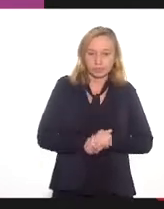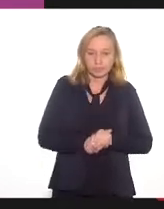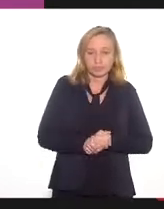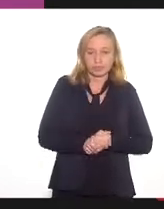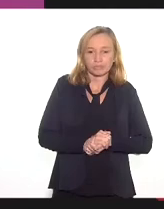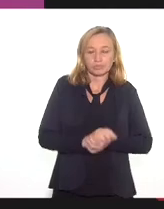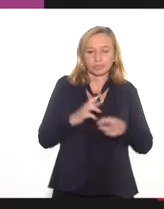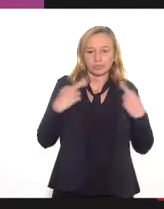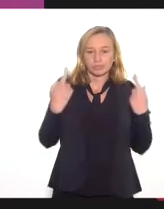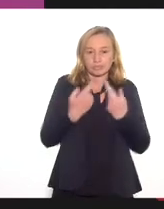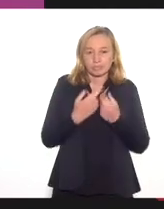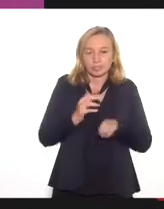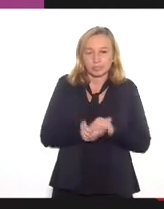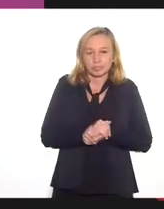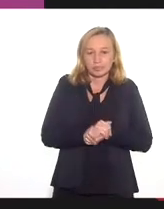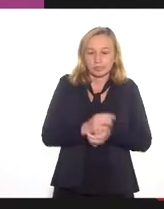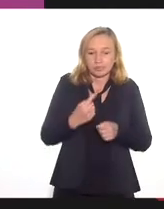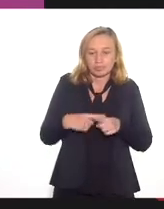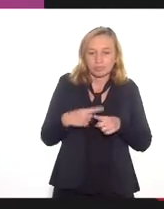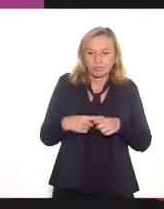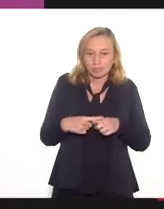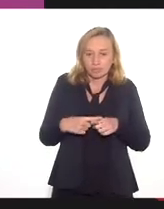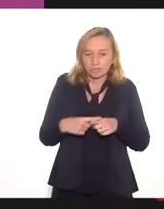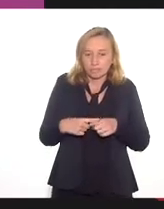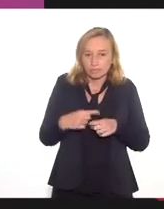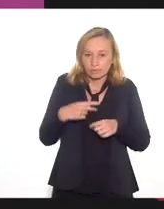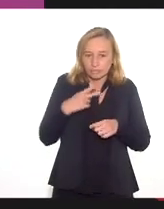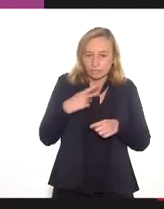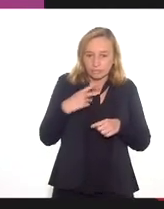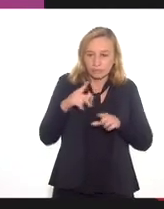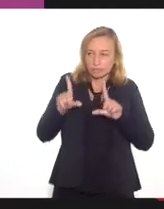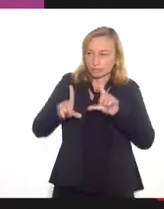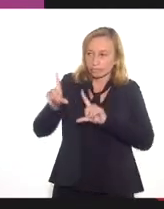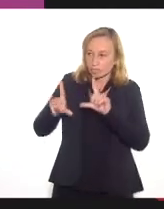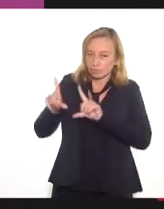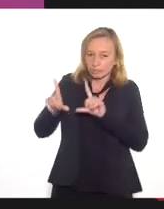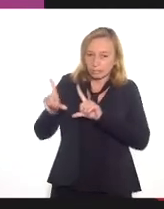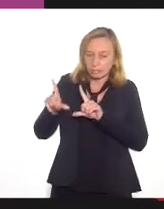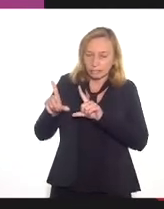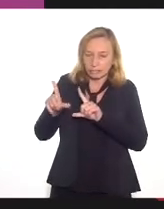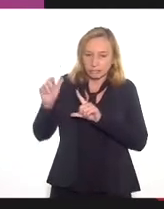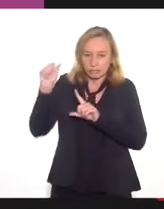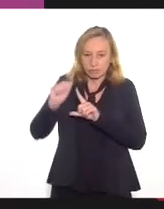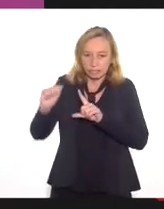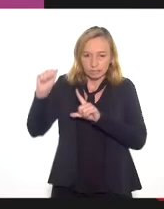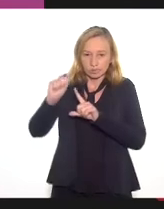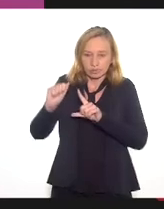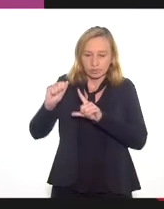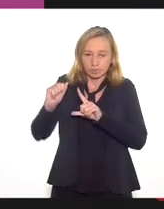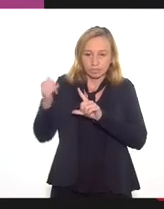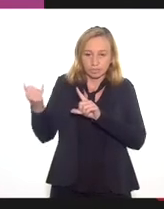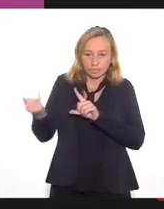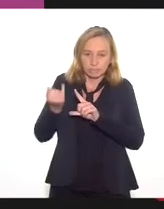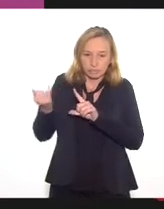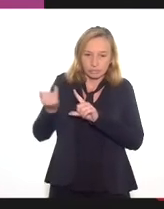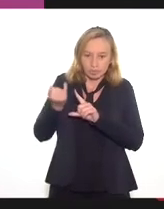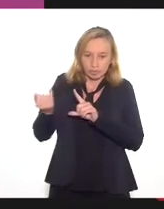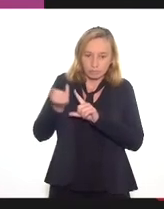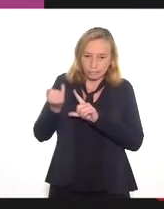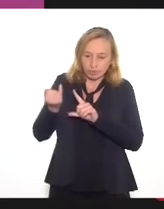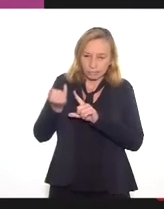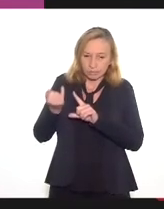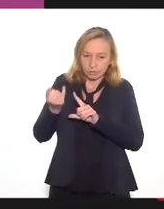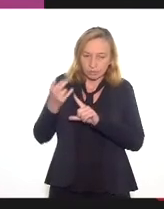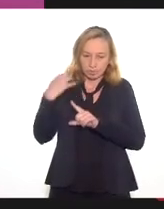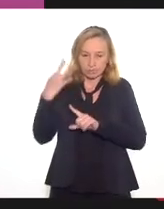audiência porque acabou de passar na televisão e as assessoras estão fazendo contato aqui e como vossa